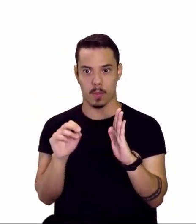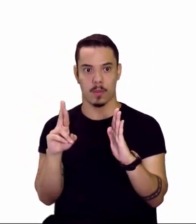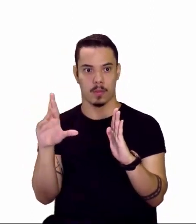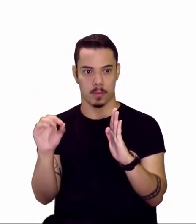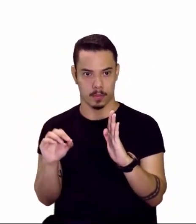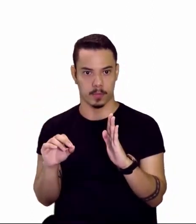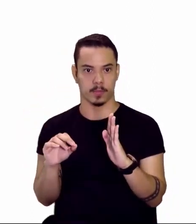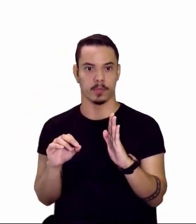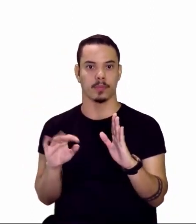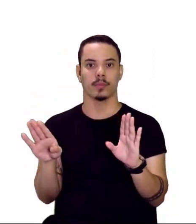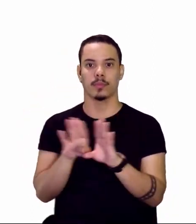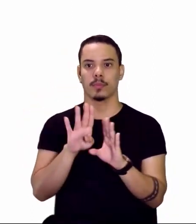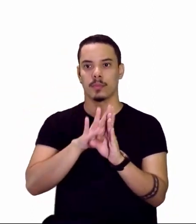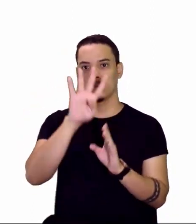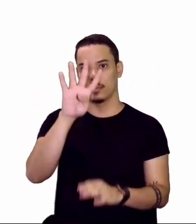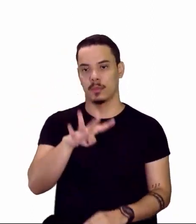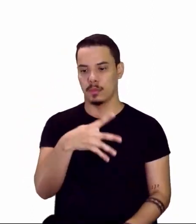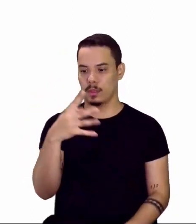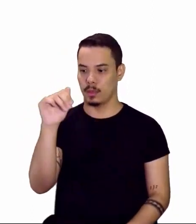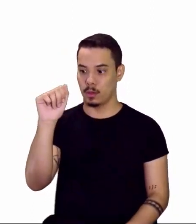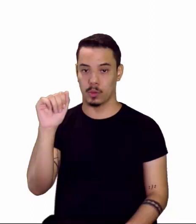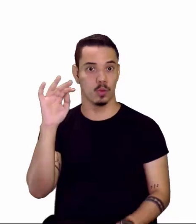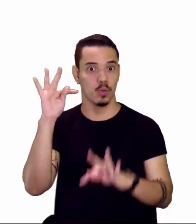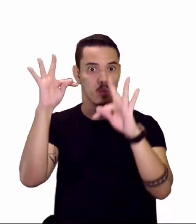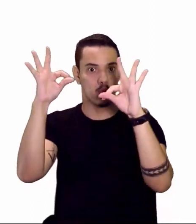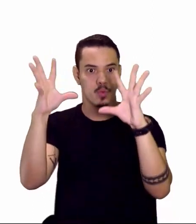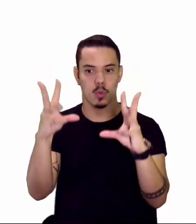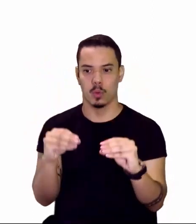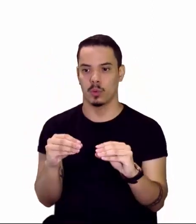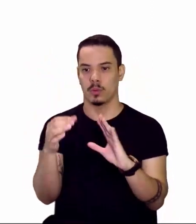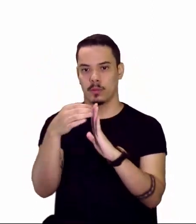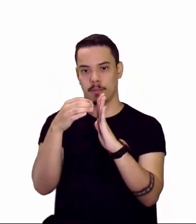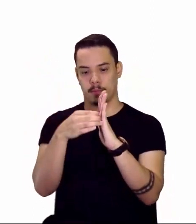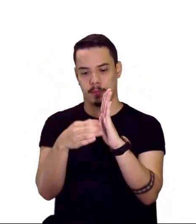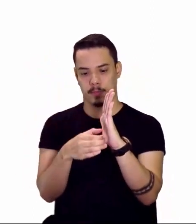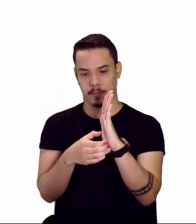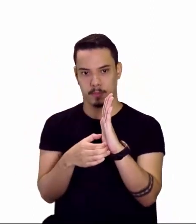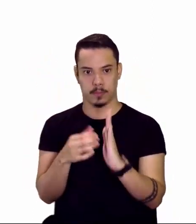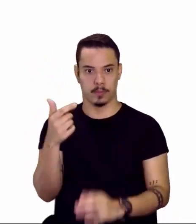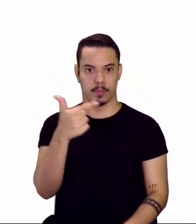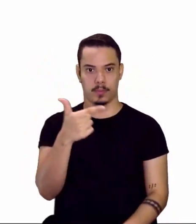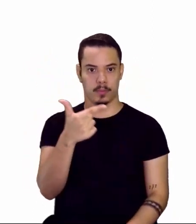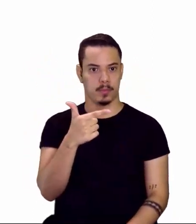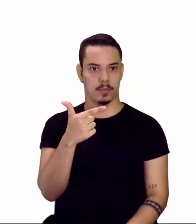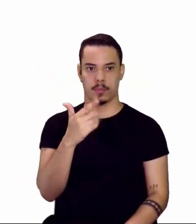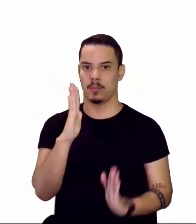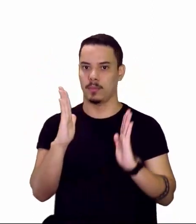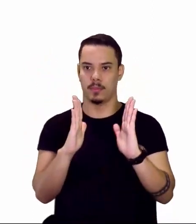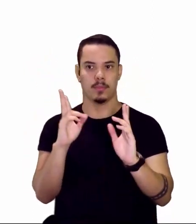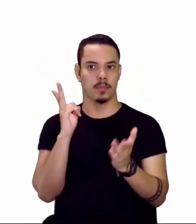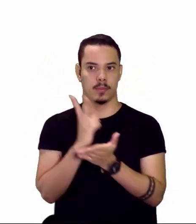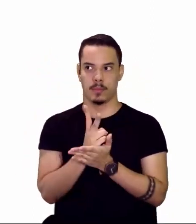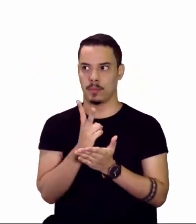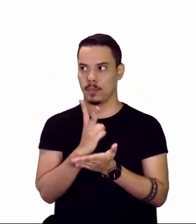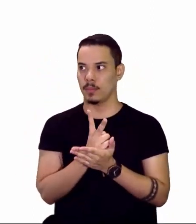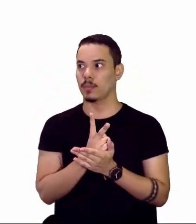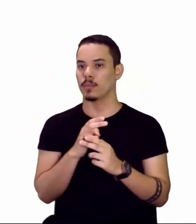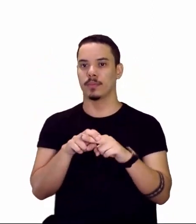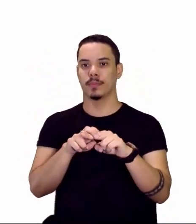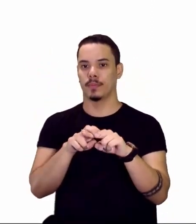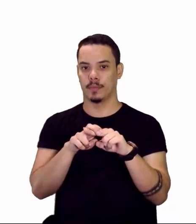na família 5A. Todos eles estão localizados no segundo período. Para isso